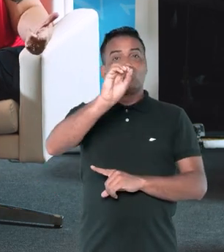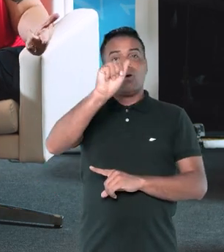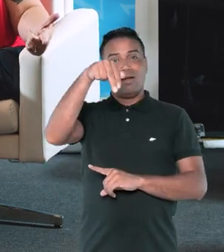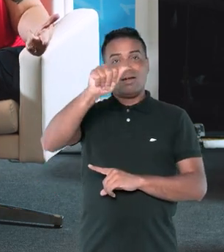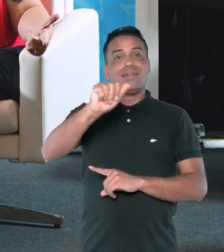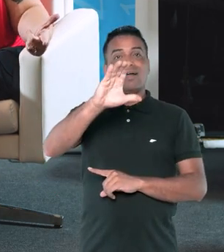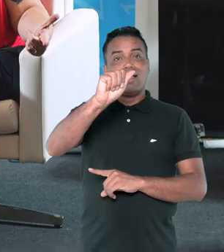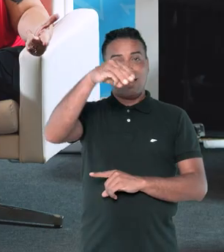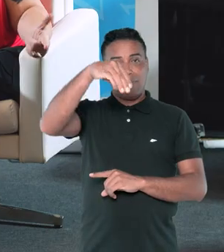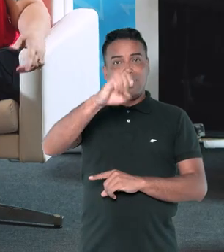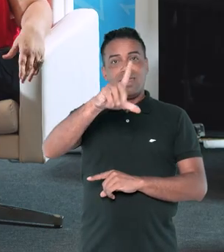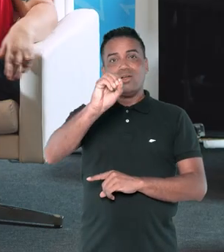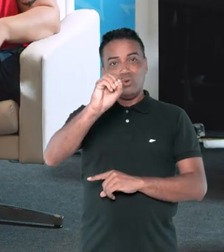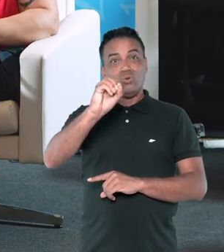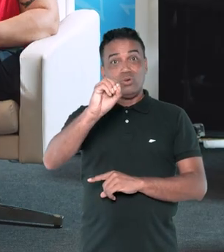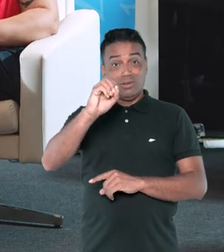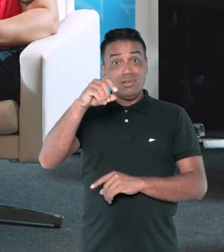identifiquei o...